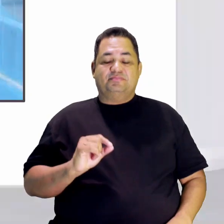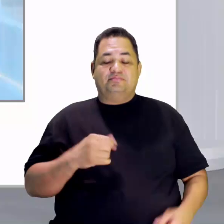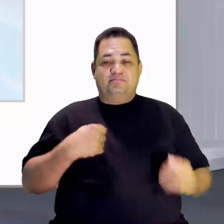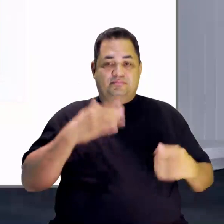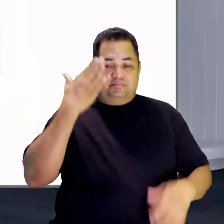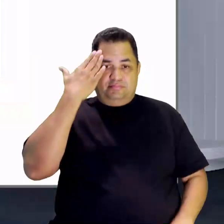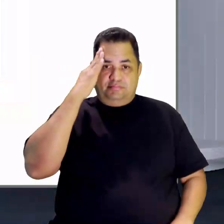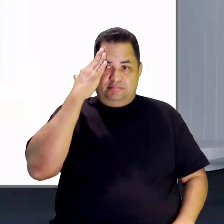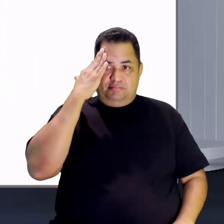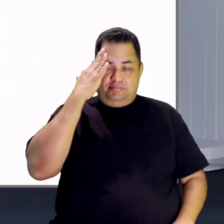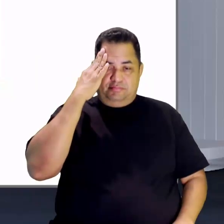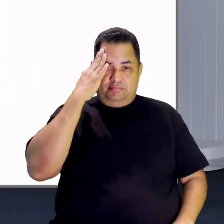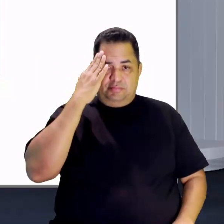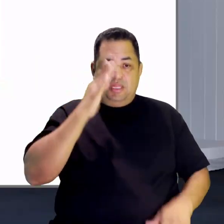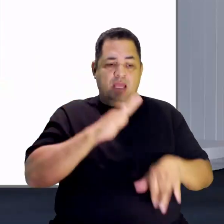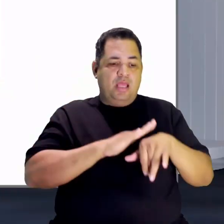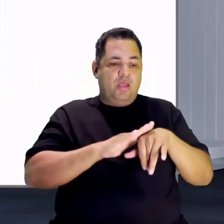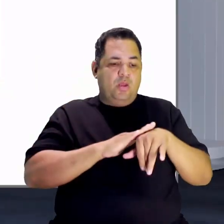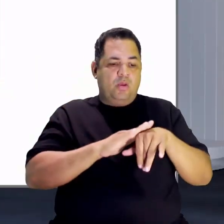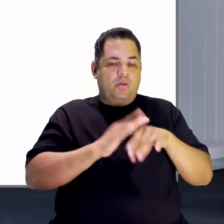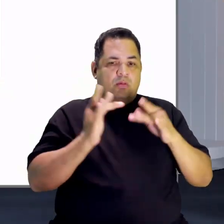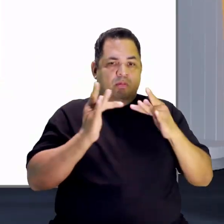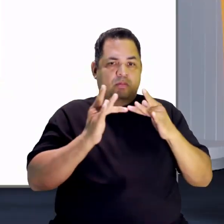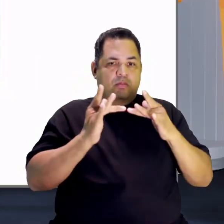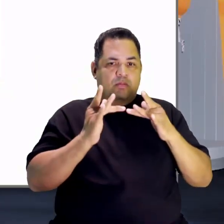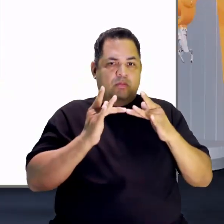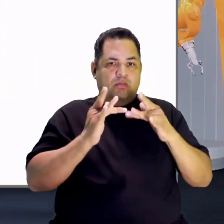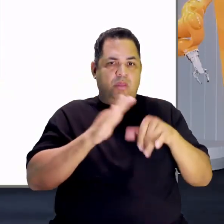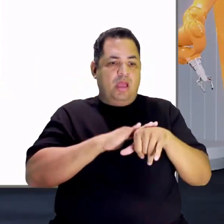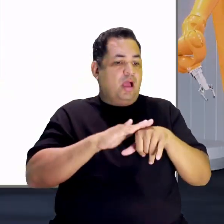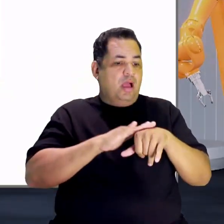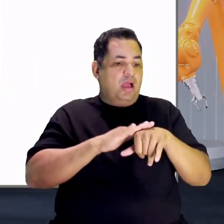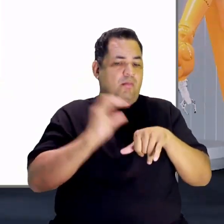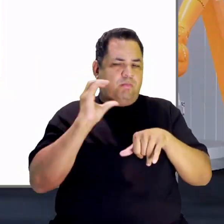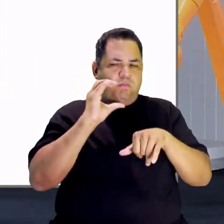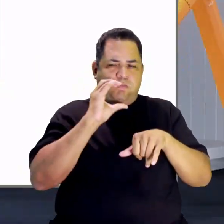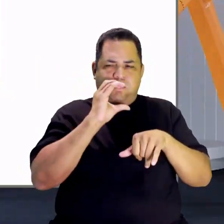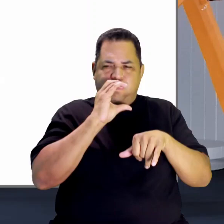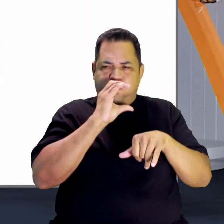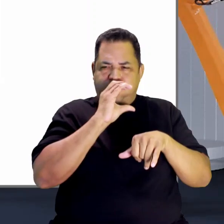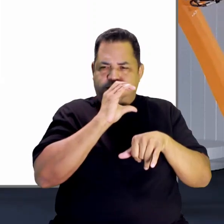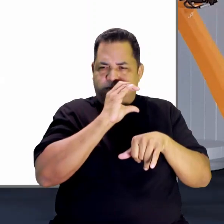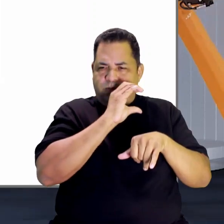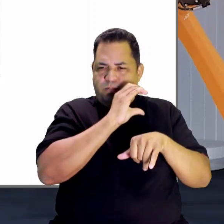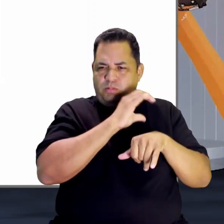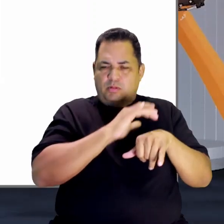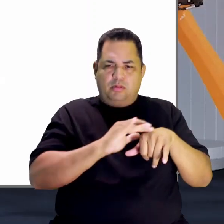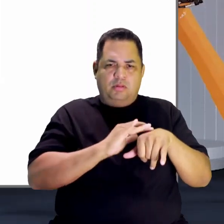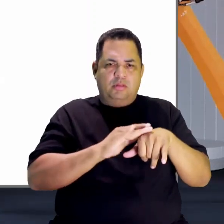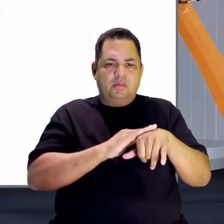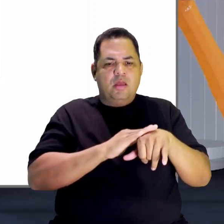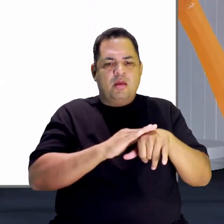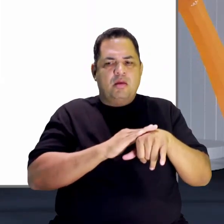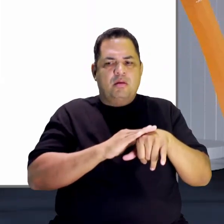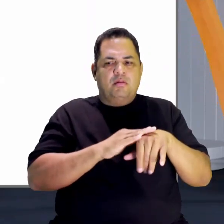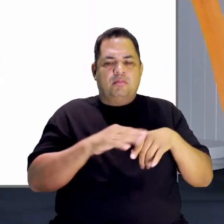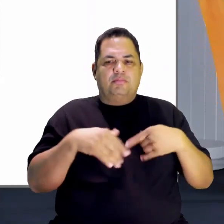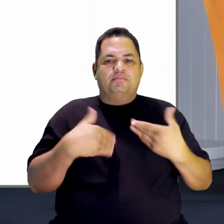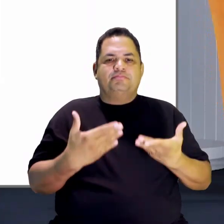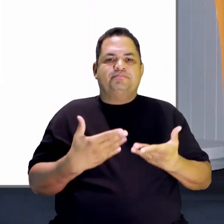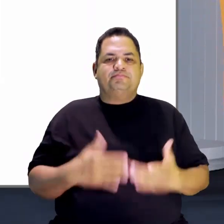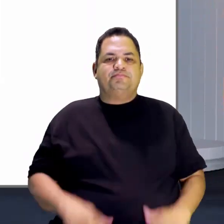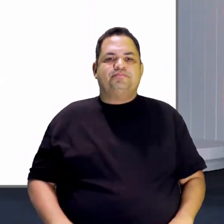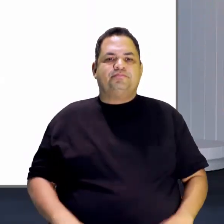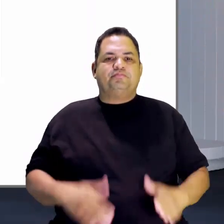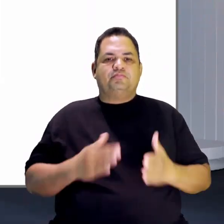bem. O atrito, é só esfregar a mão que você vê, esquenta. Toda vez que você força uma superfície contra ela, esquenta.